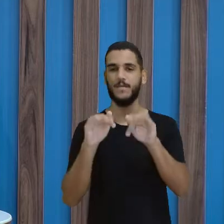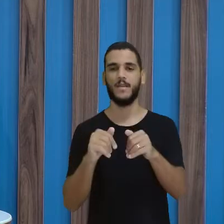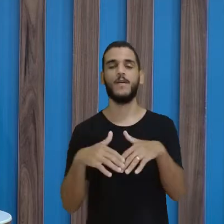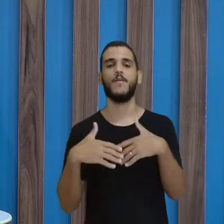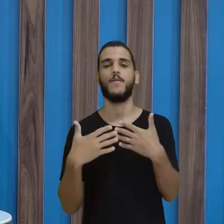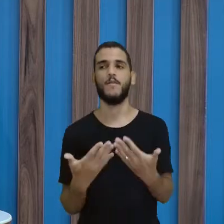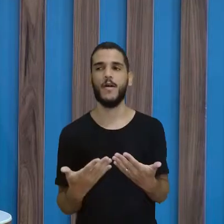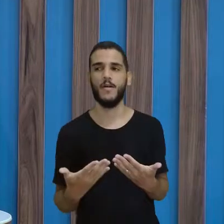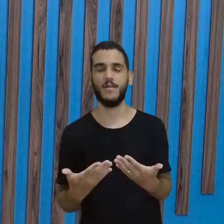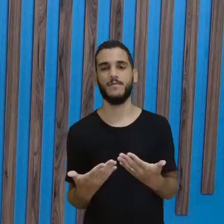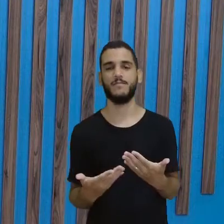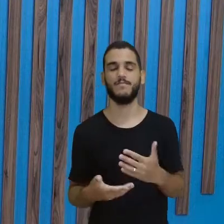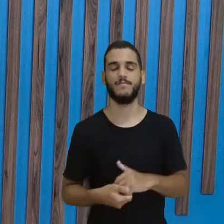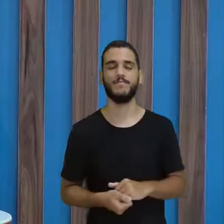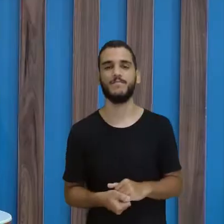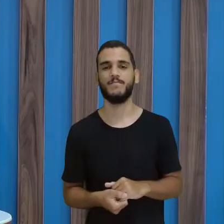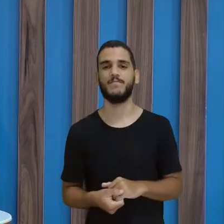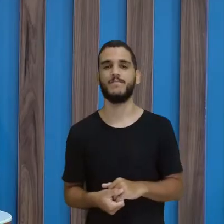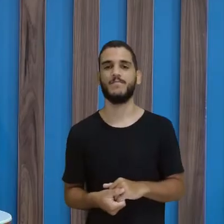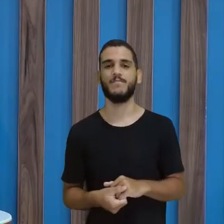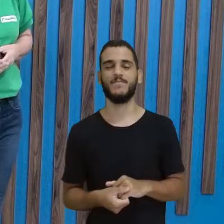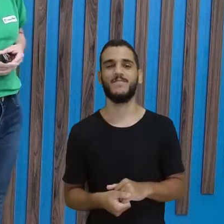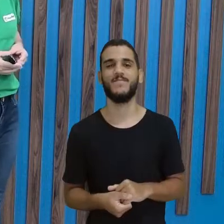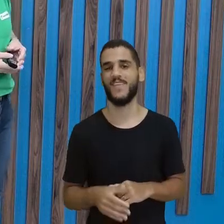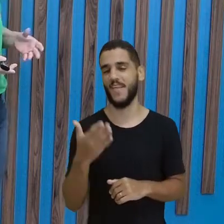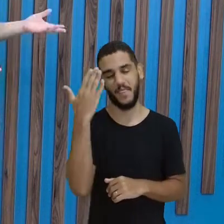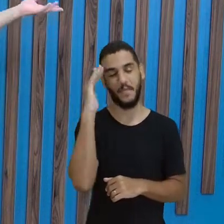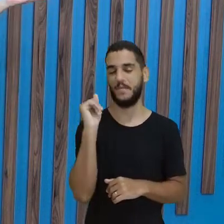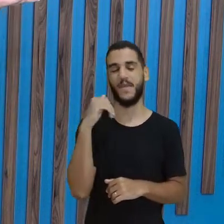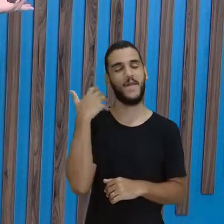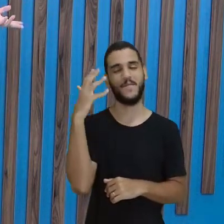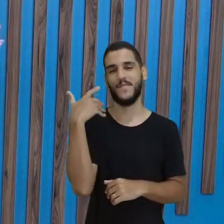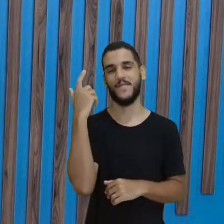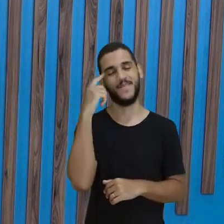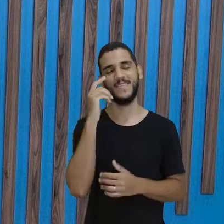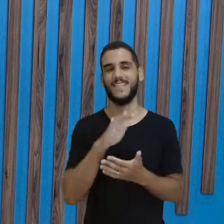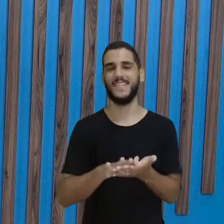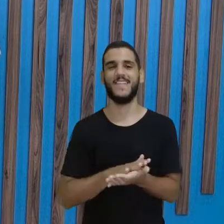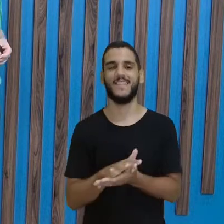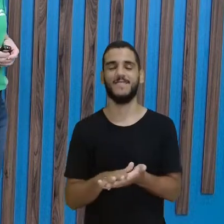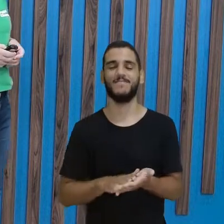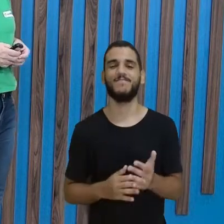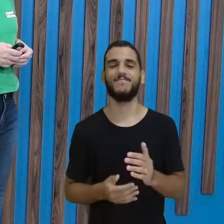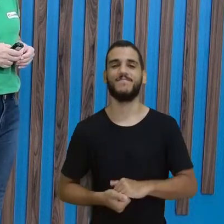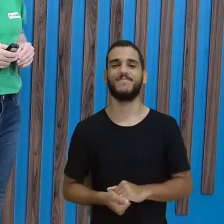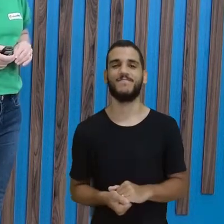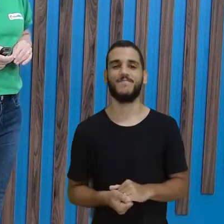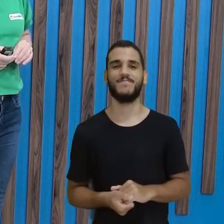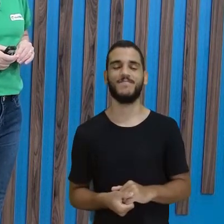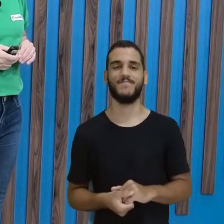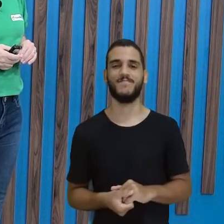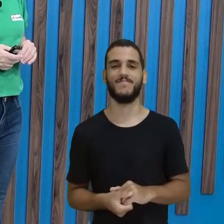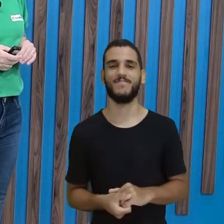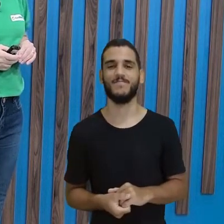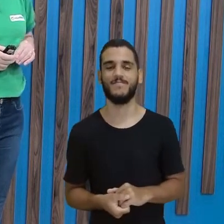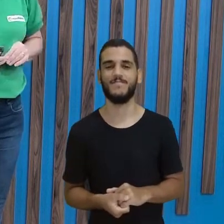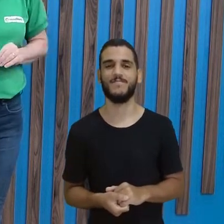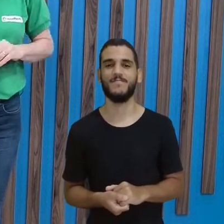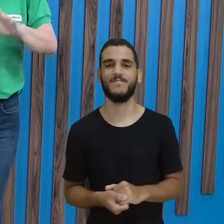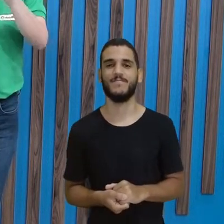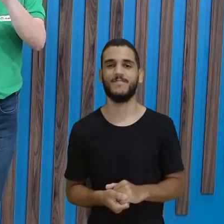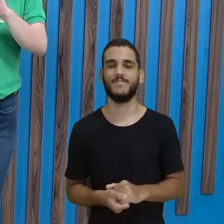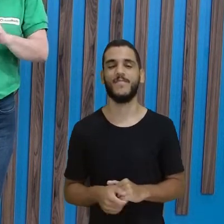na nossa aula de arte, nós vamos ter música, tá? Vou dar um mini spoiler aqui. Fica aí aguardando, ansioso. Hoje não dá mais tempo, mas amanhã